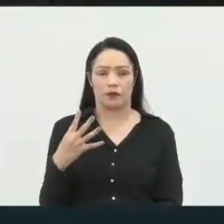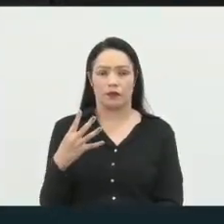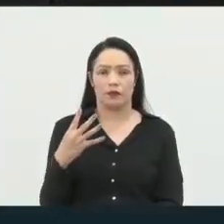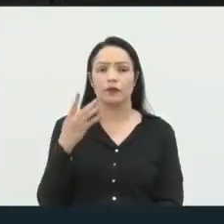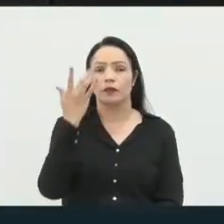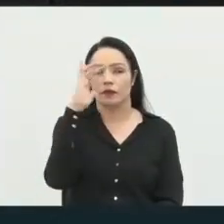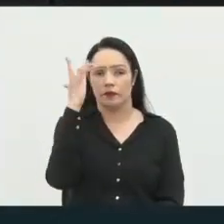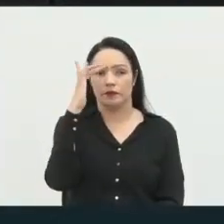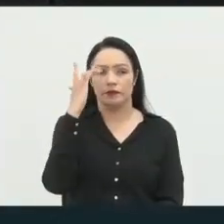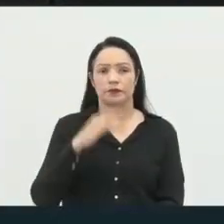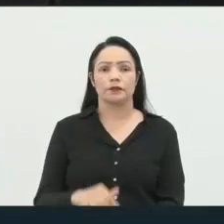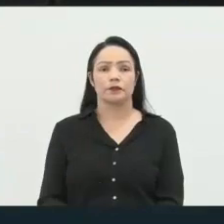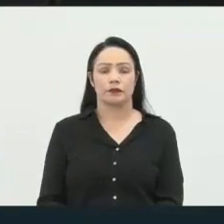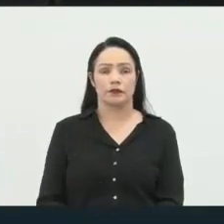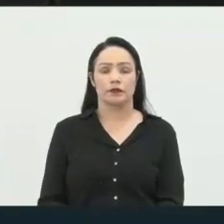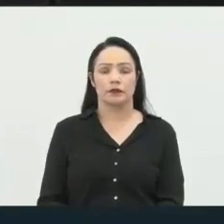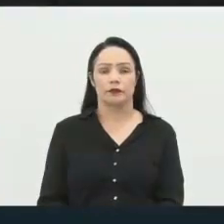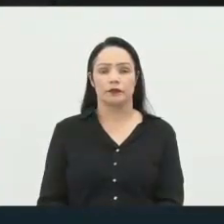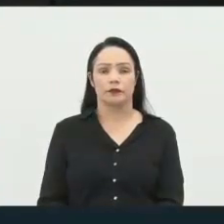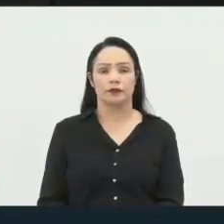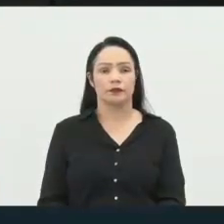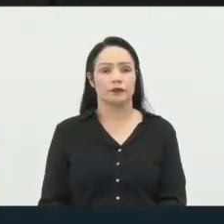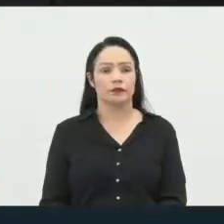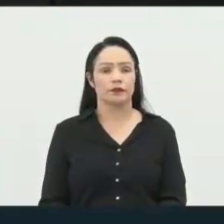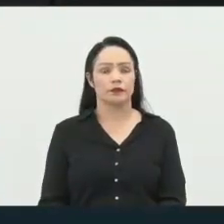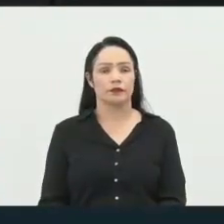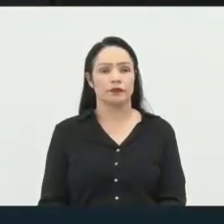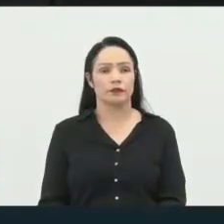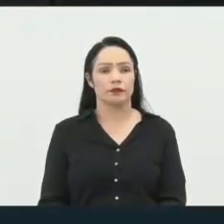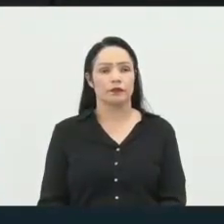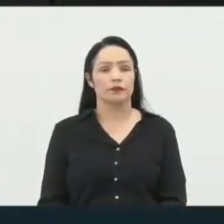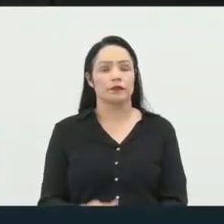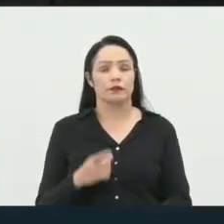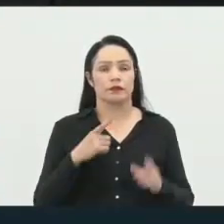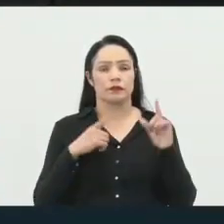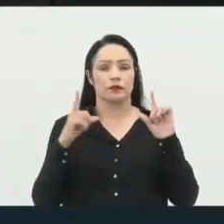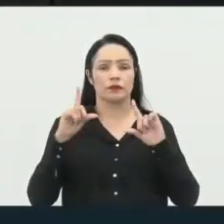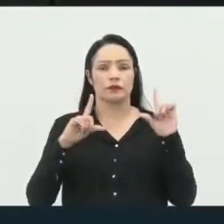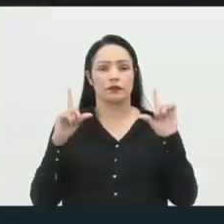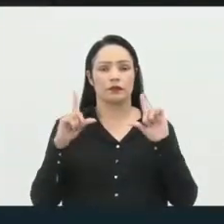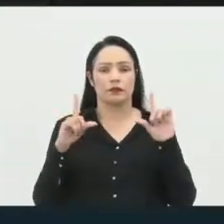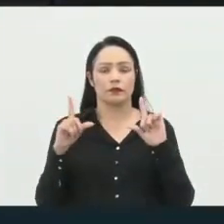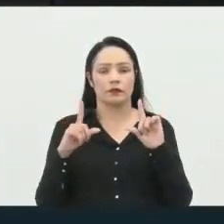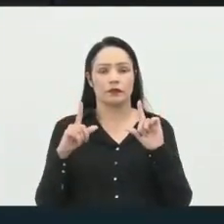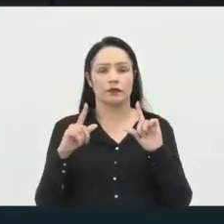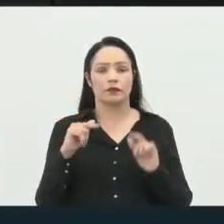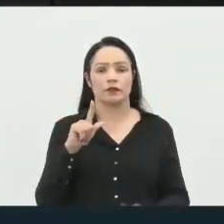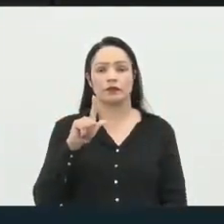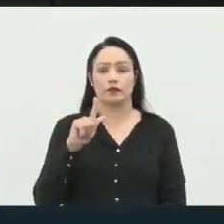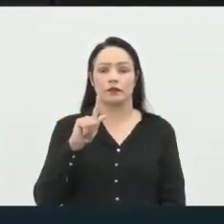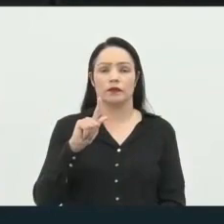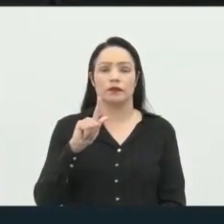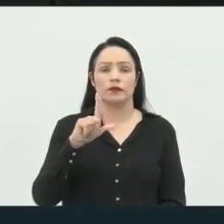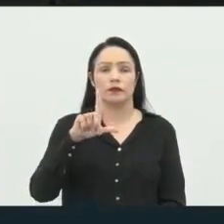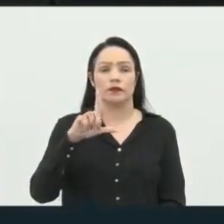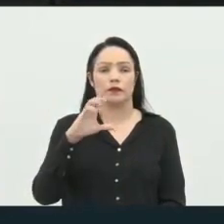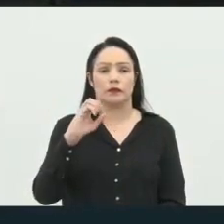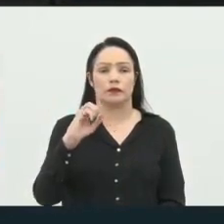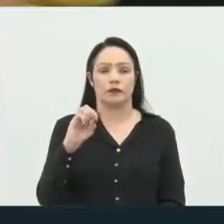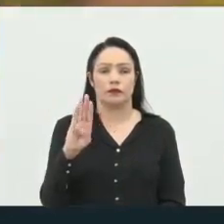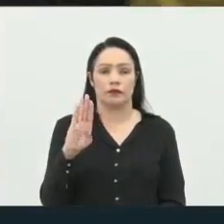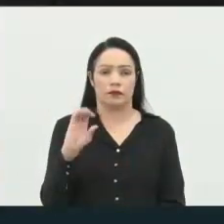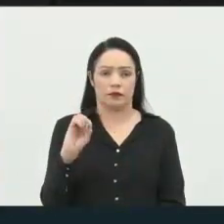agora a Globo através do produtor da Rede Globo entrar em contato comigo